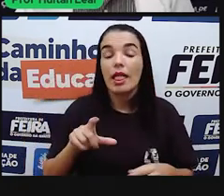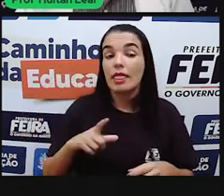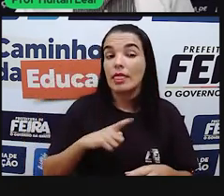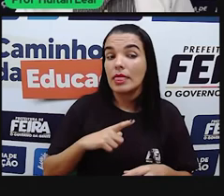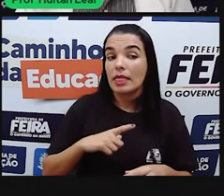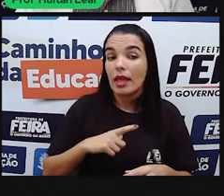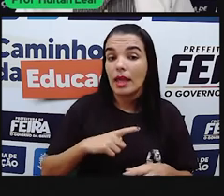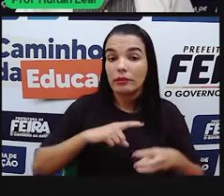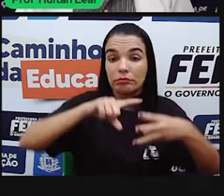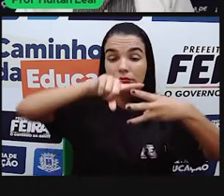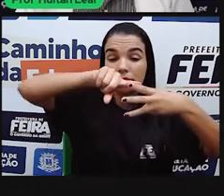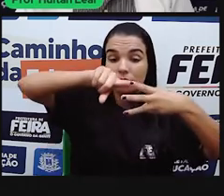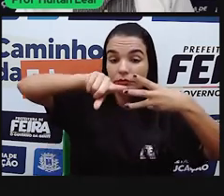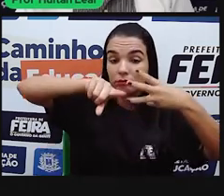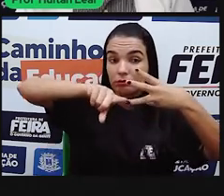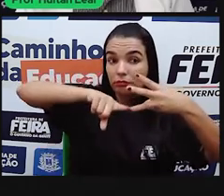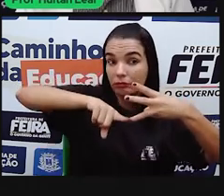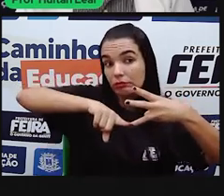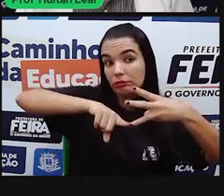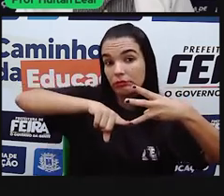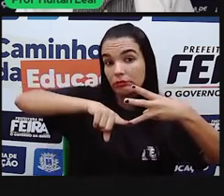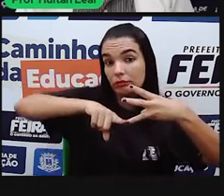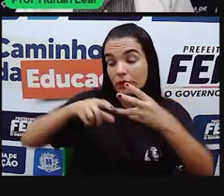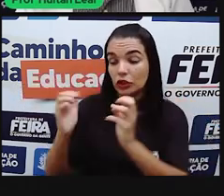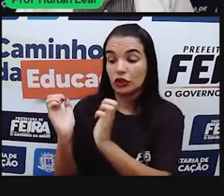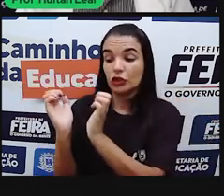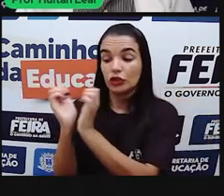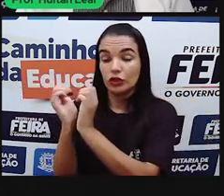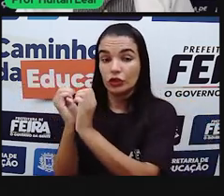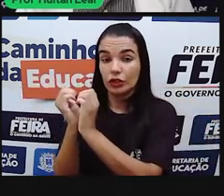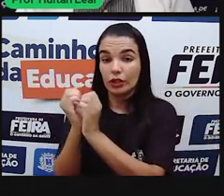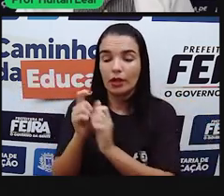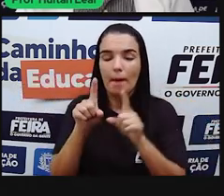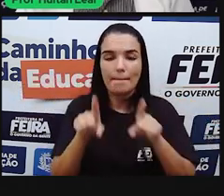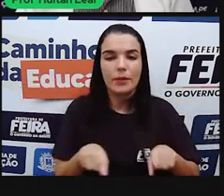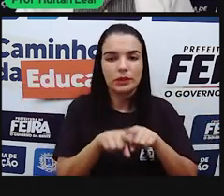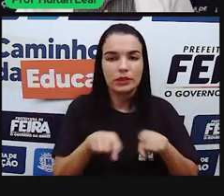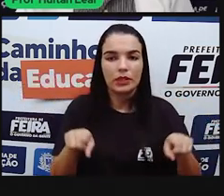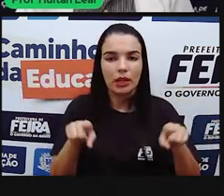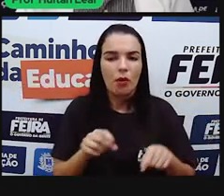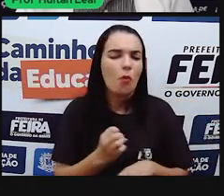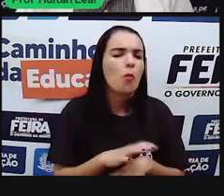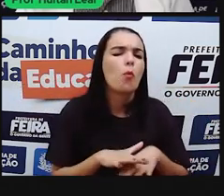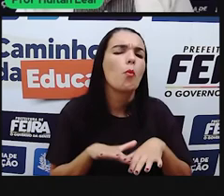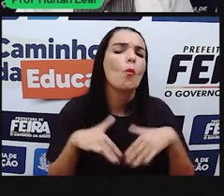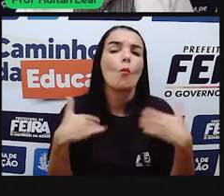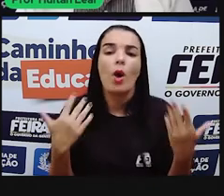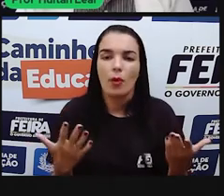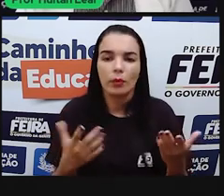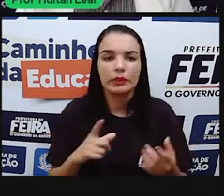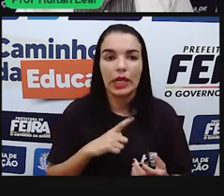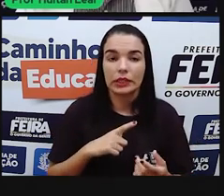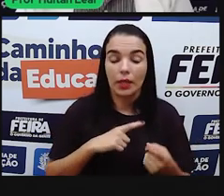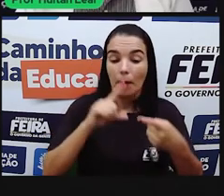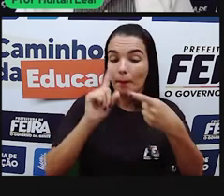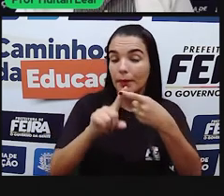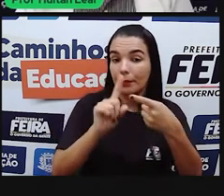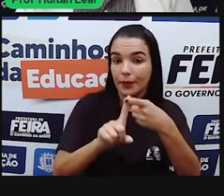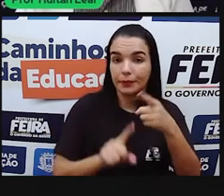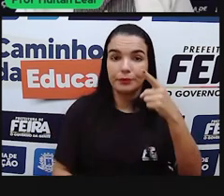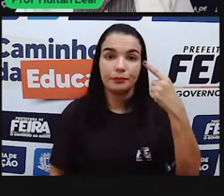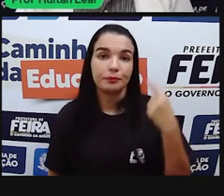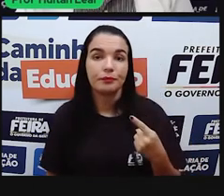ela pode ser executada dentro de três grandes gêneros musicais. Quais são eles? Primeiro,